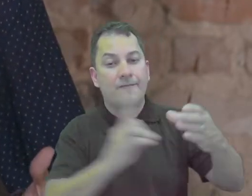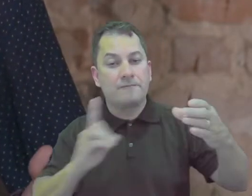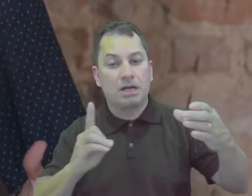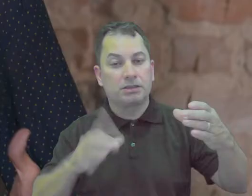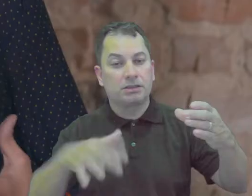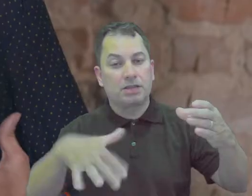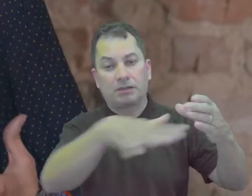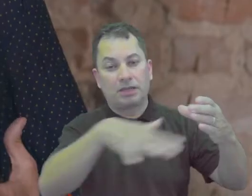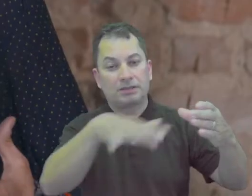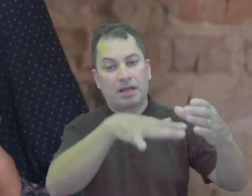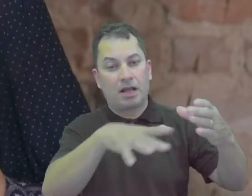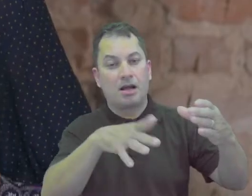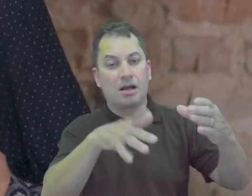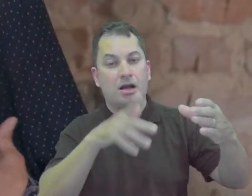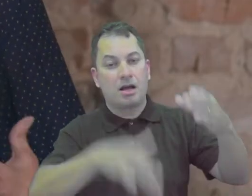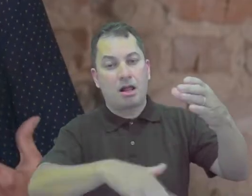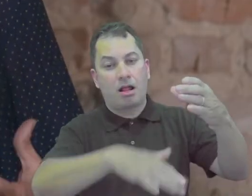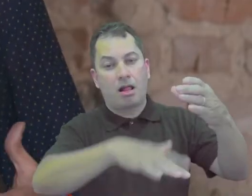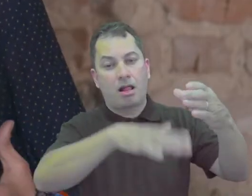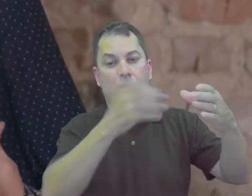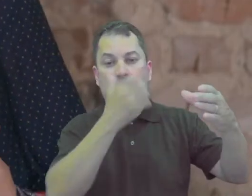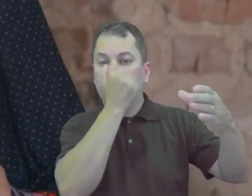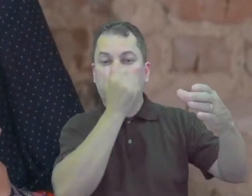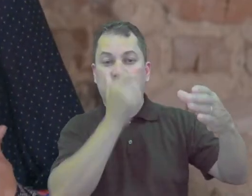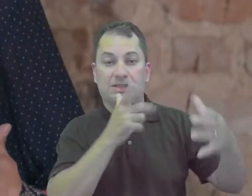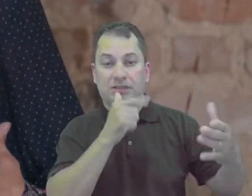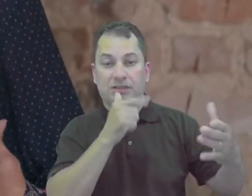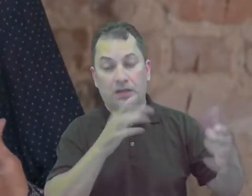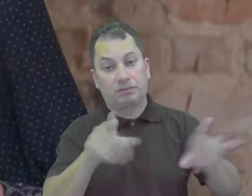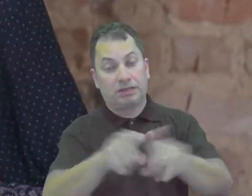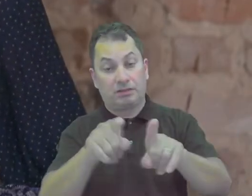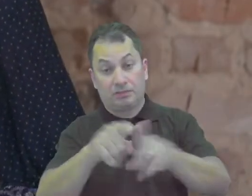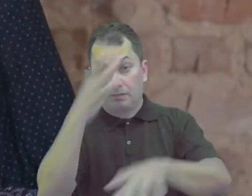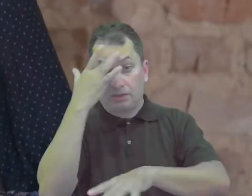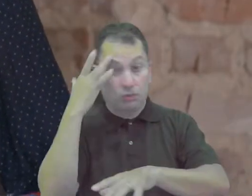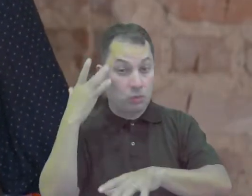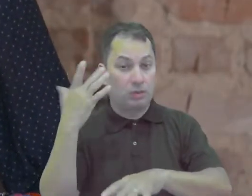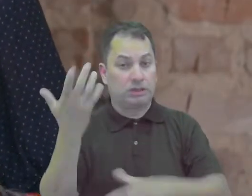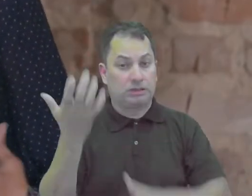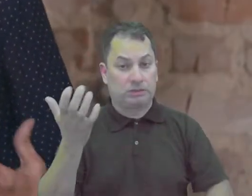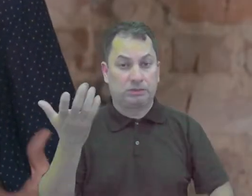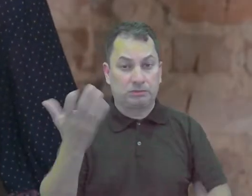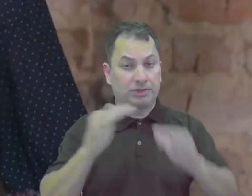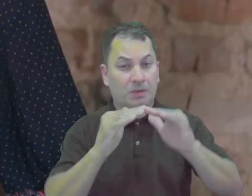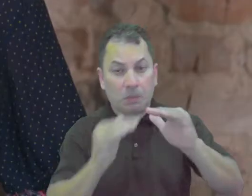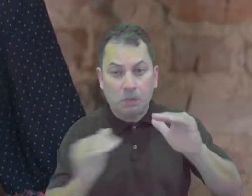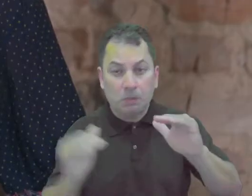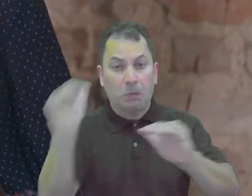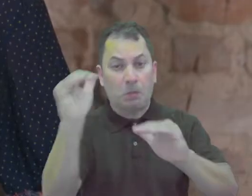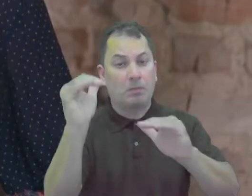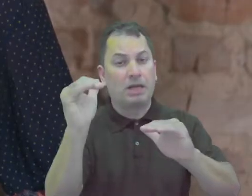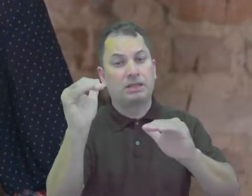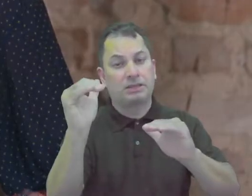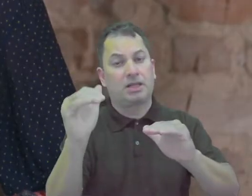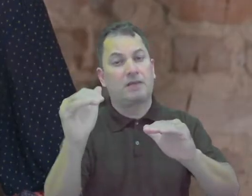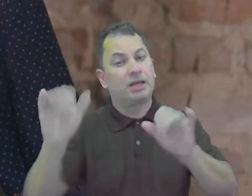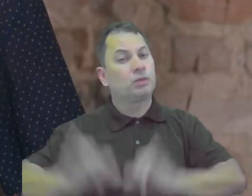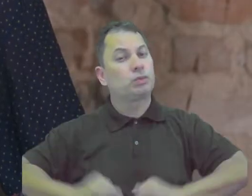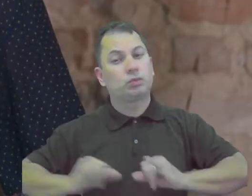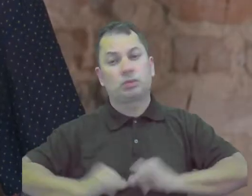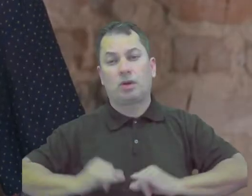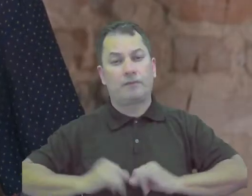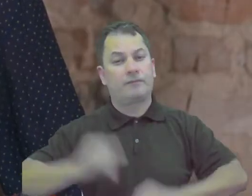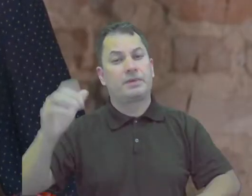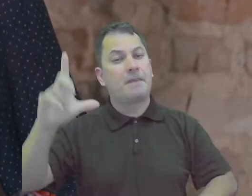maneira inadequada. Então, as pessoas que têm um nível socioeconômico mais elevado sofrem menos com as questões das